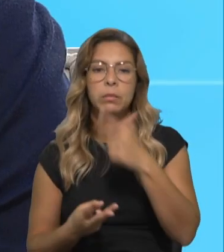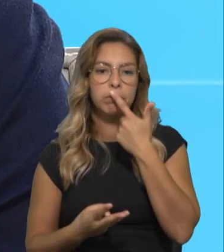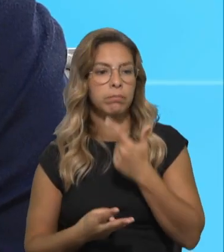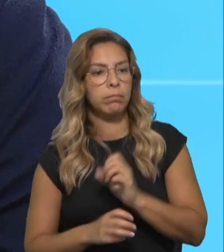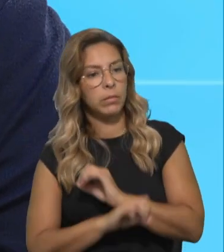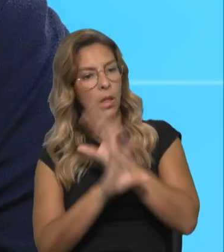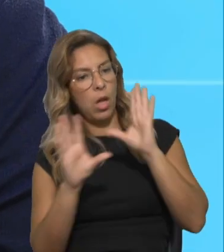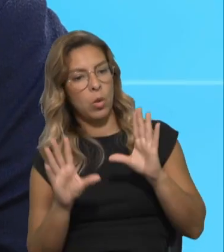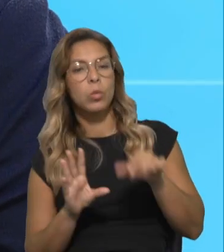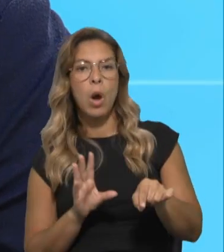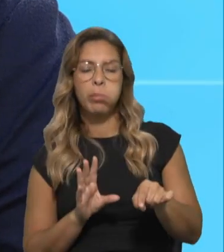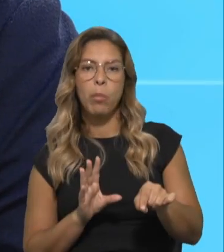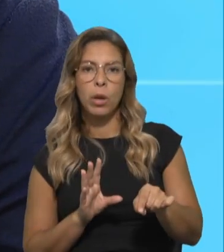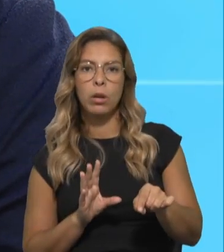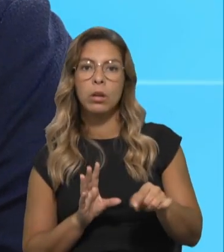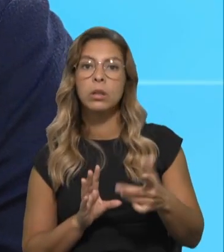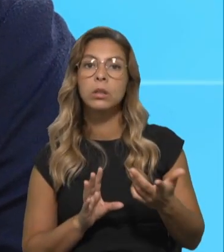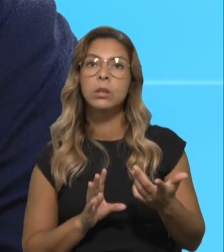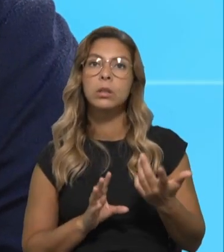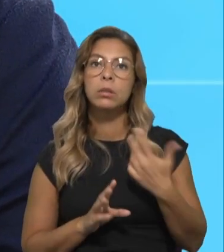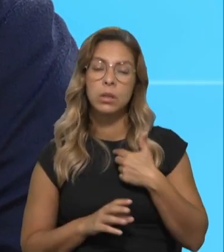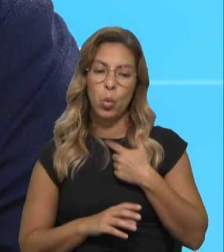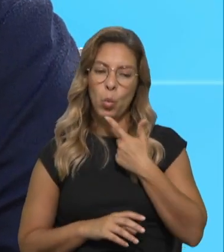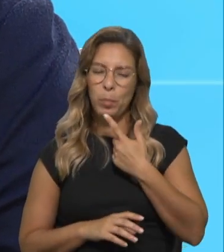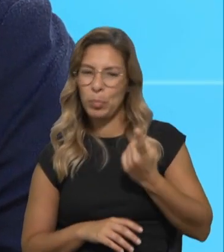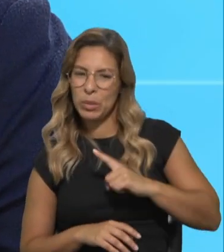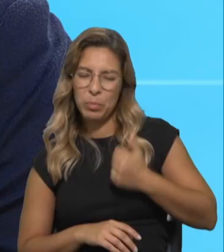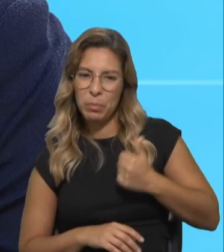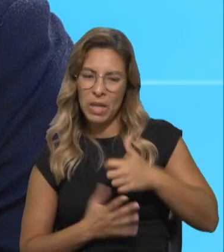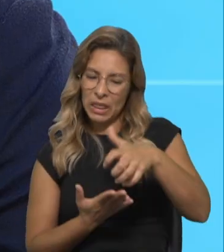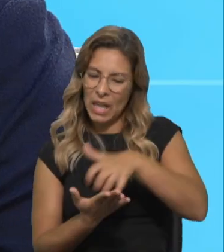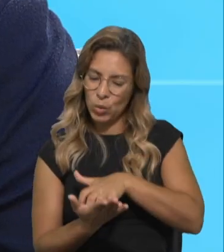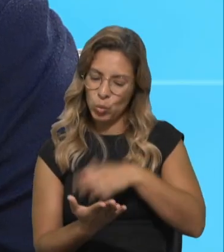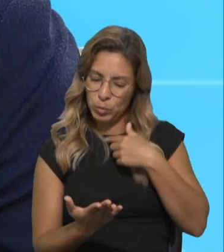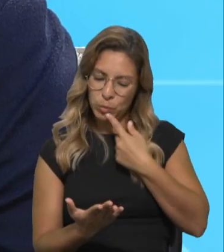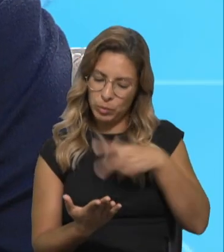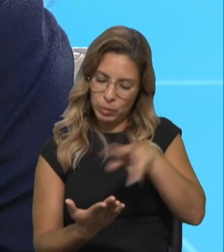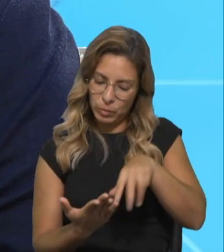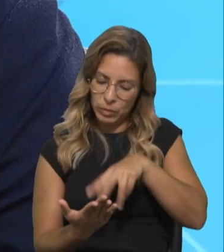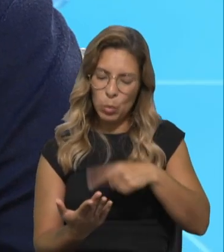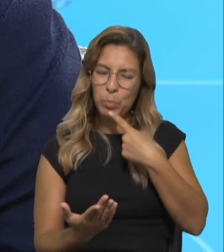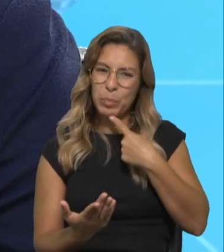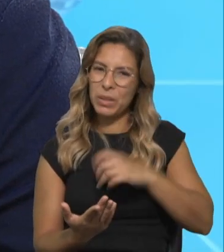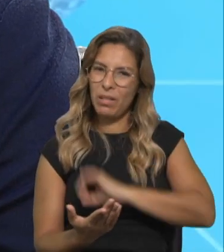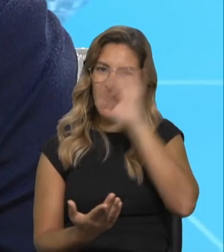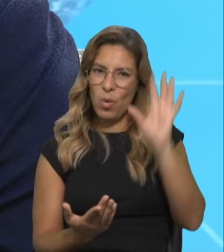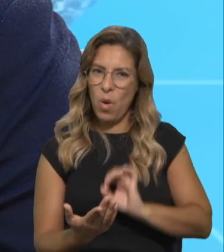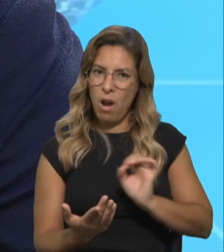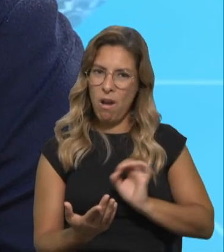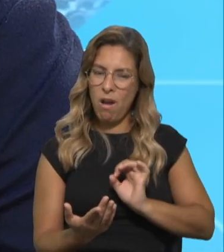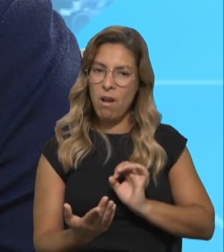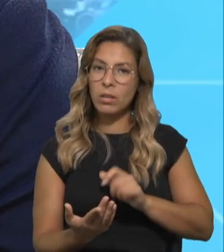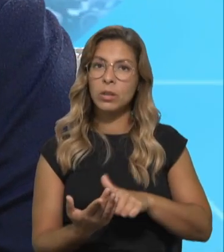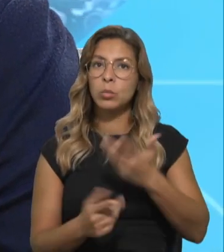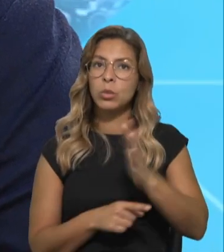Nós temos problemas de interpretação de textos escritos. E dou um exemplo, o discurso da